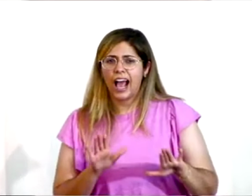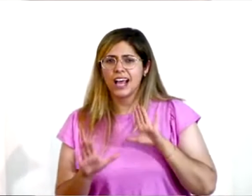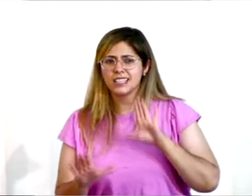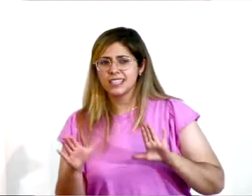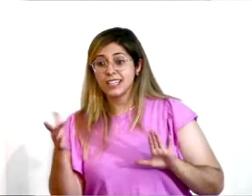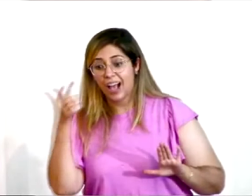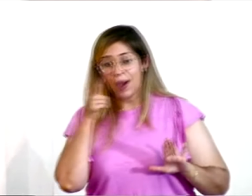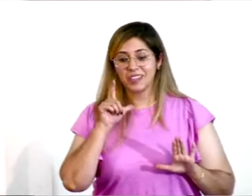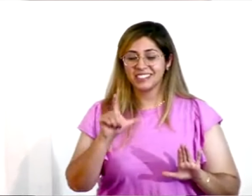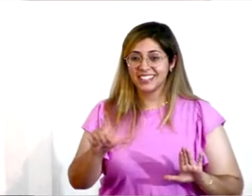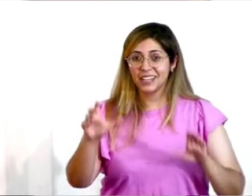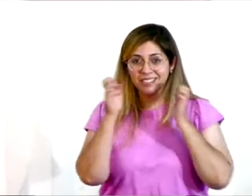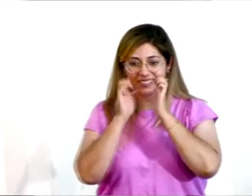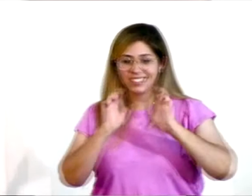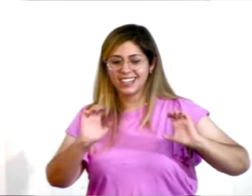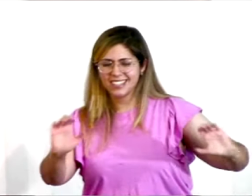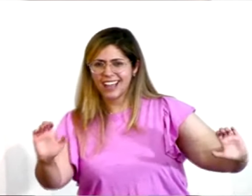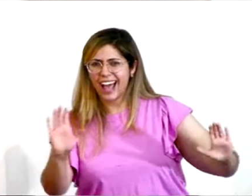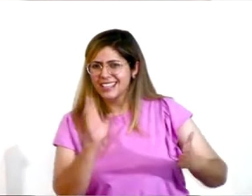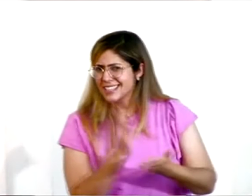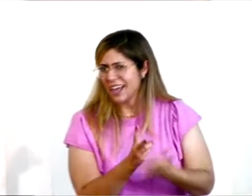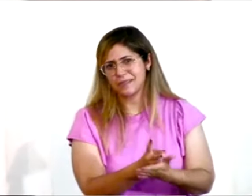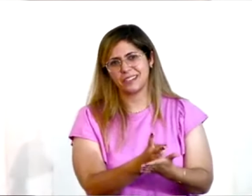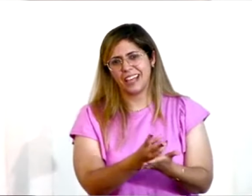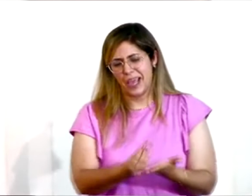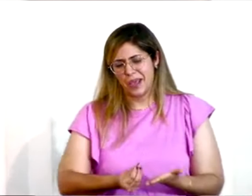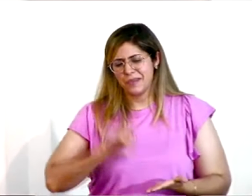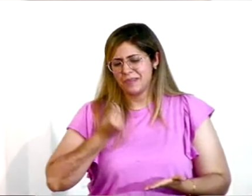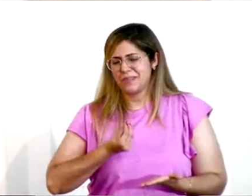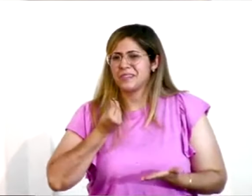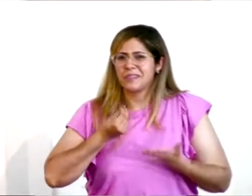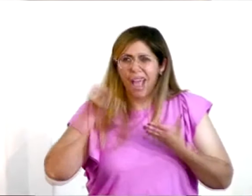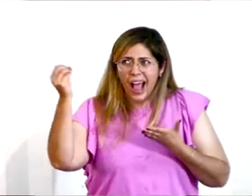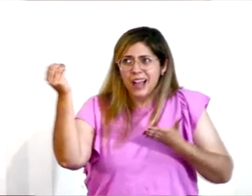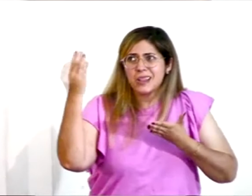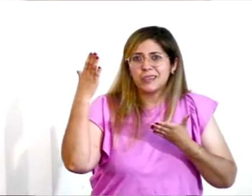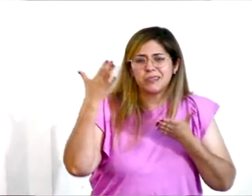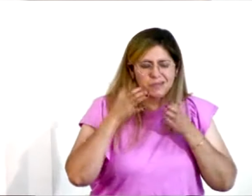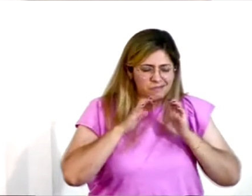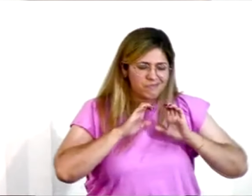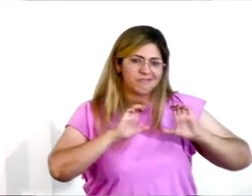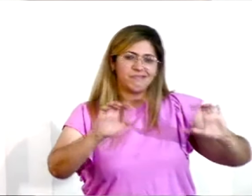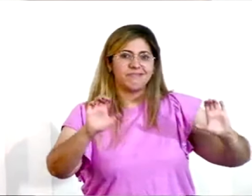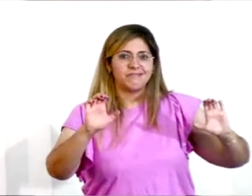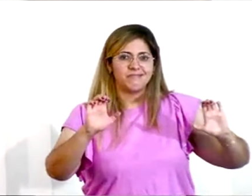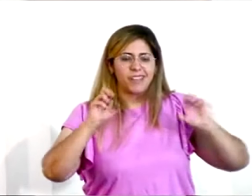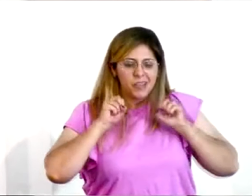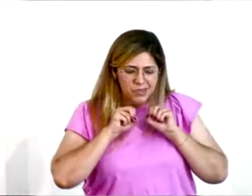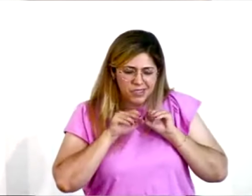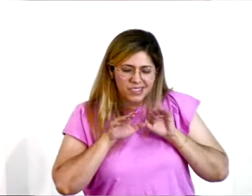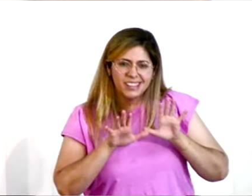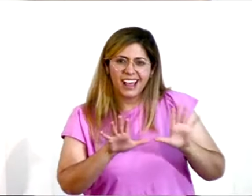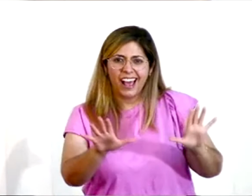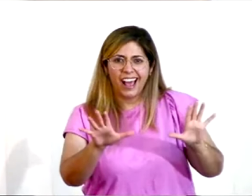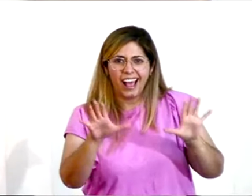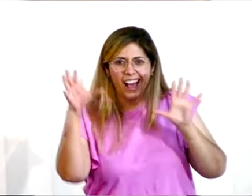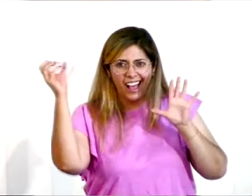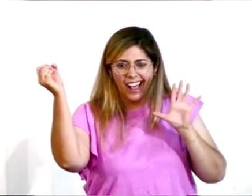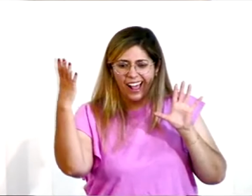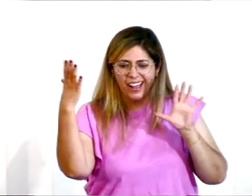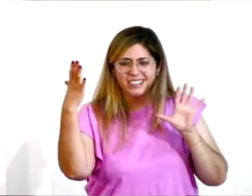nós vivemos para propagar esse evangelho vivo, essa luz que ilumina. Porque nós sabemos que essa luz